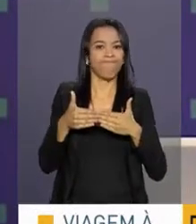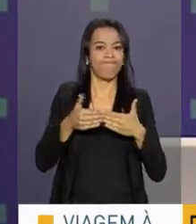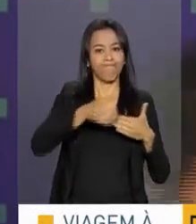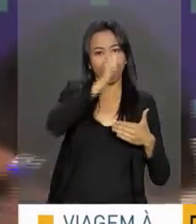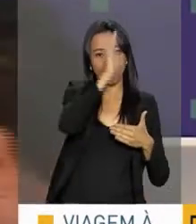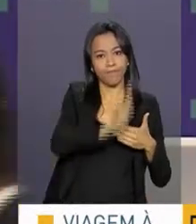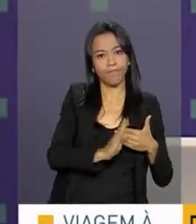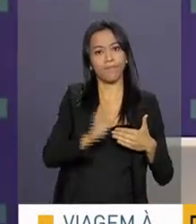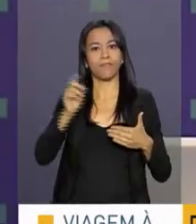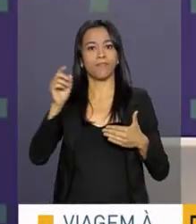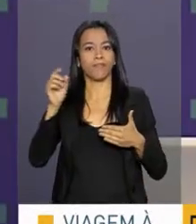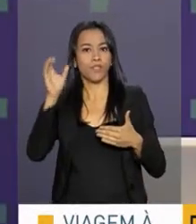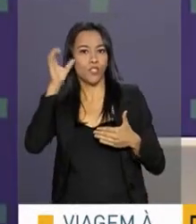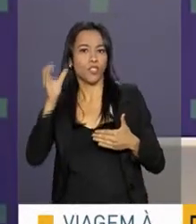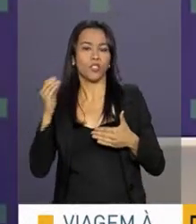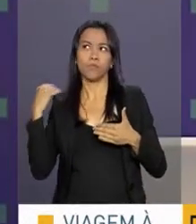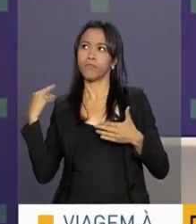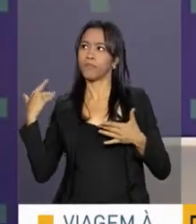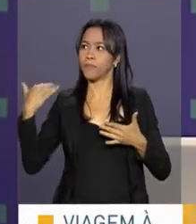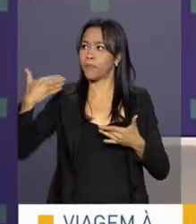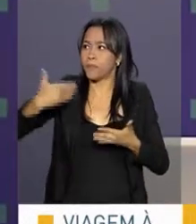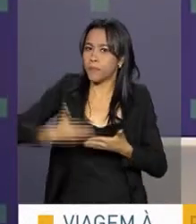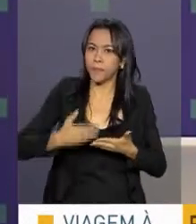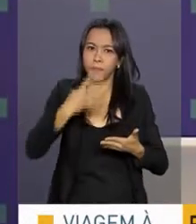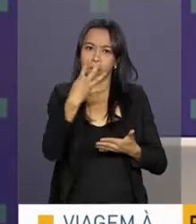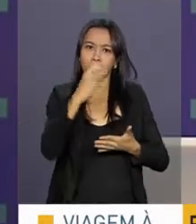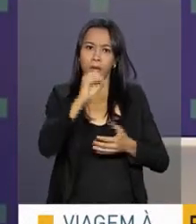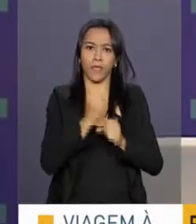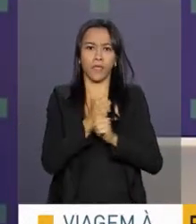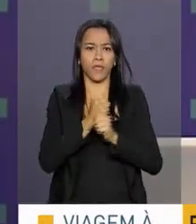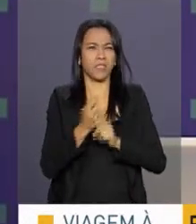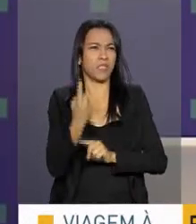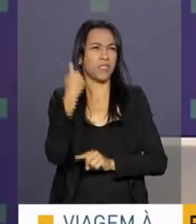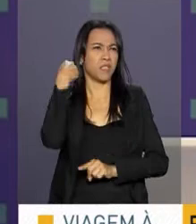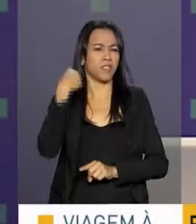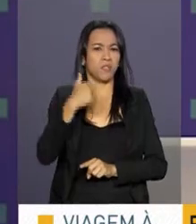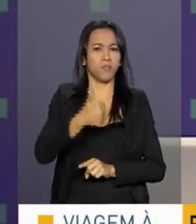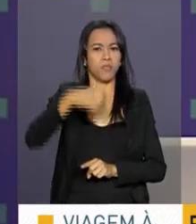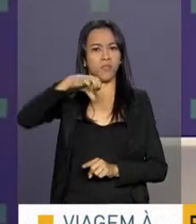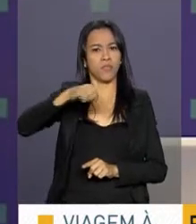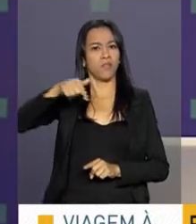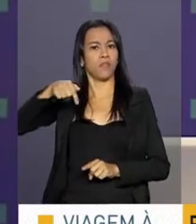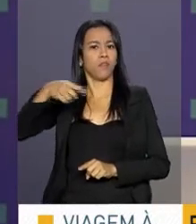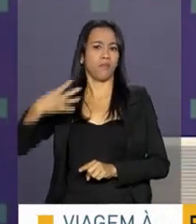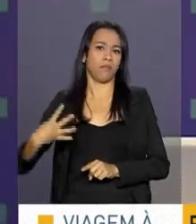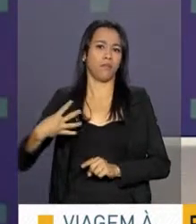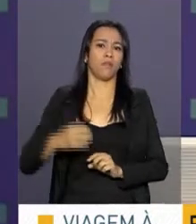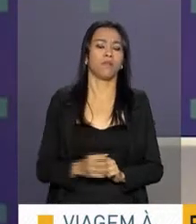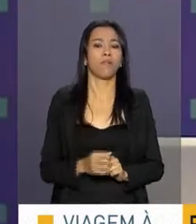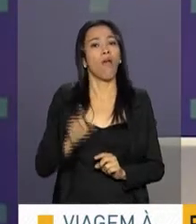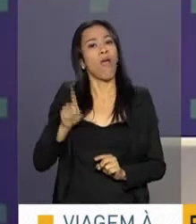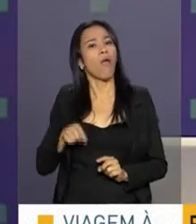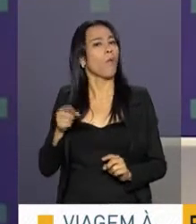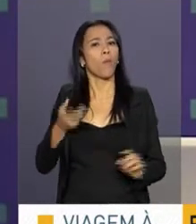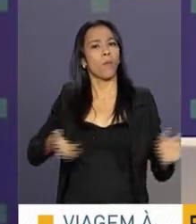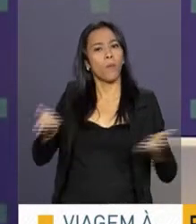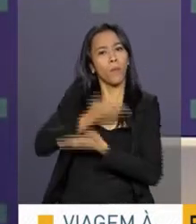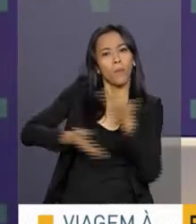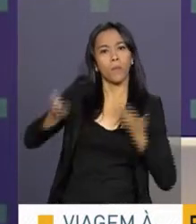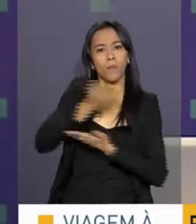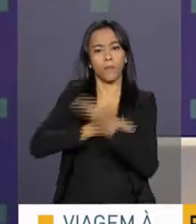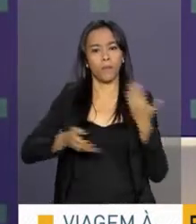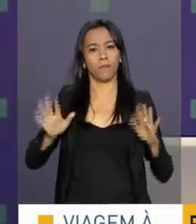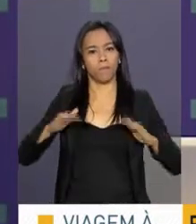desenvolveram nos últimos 40 anos, desde 1974, é uma relação